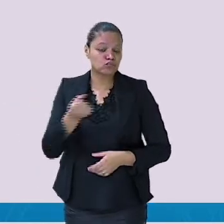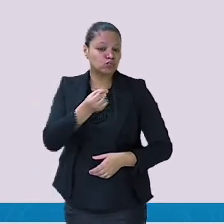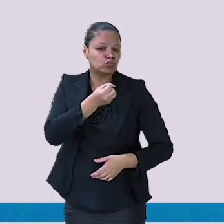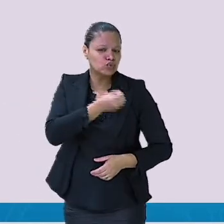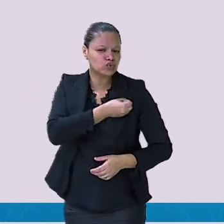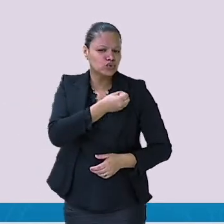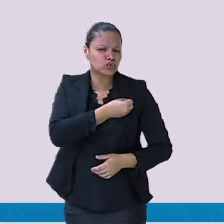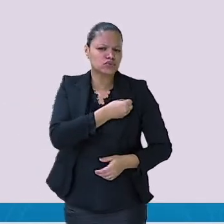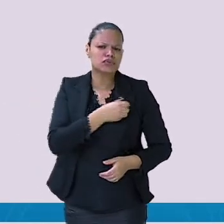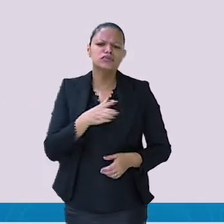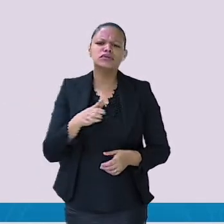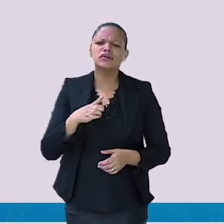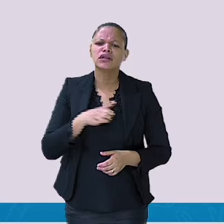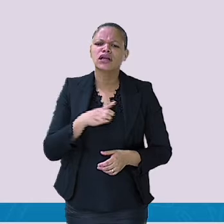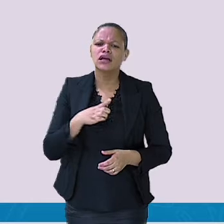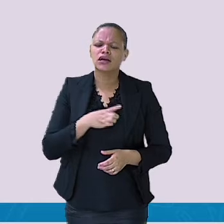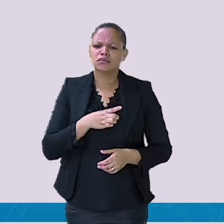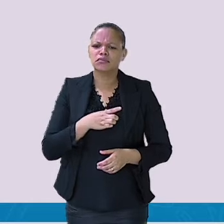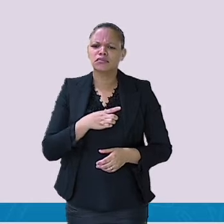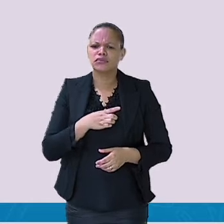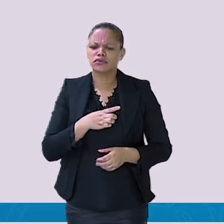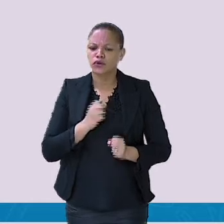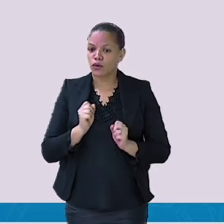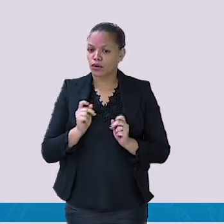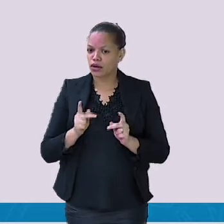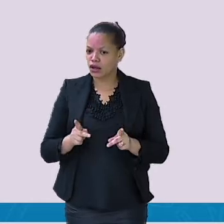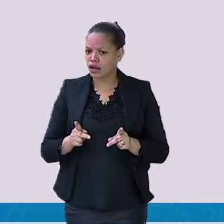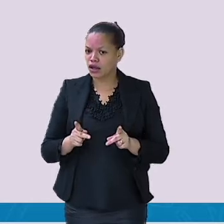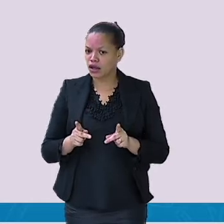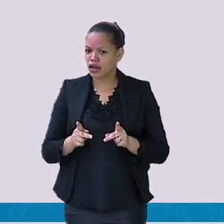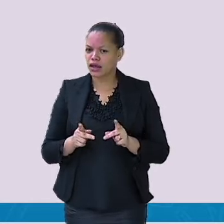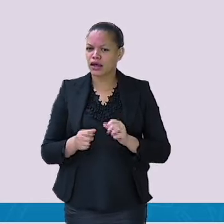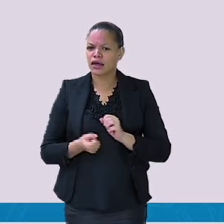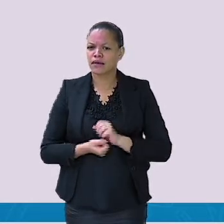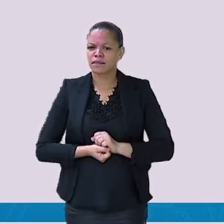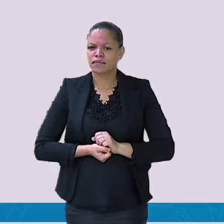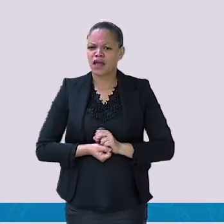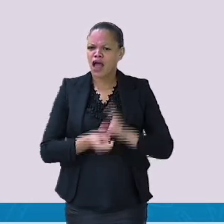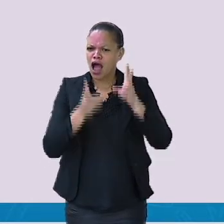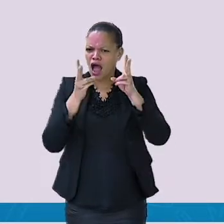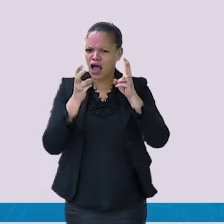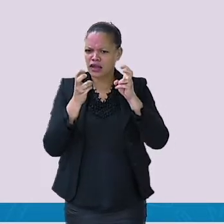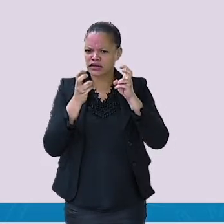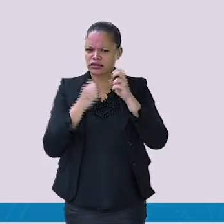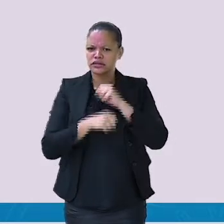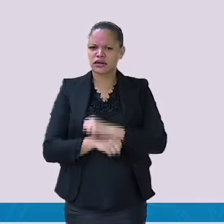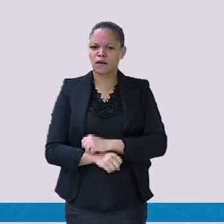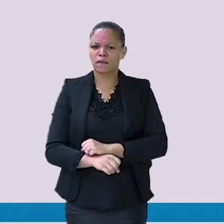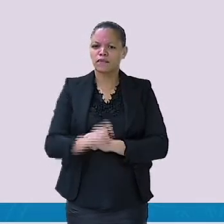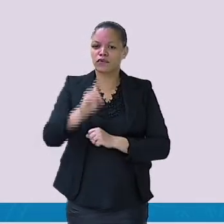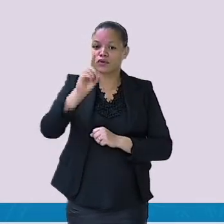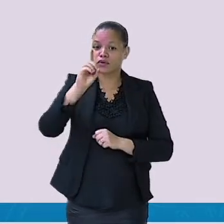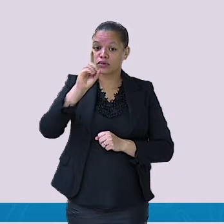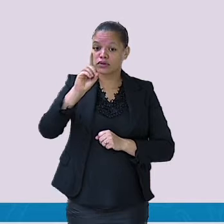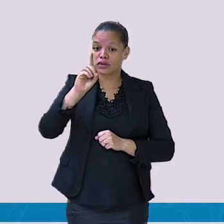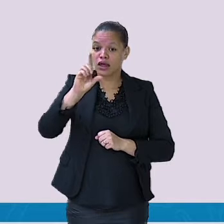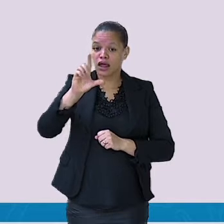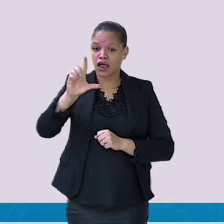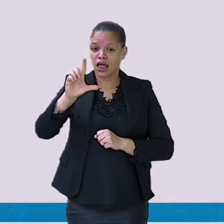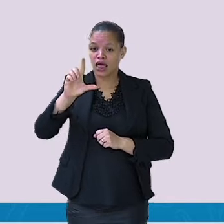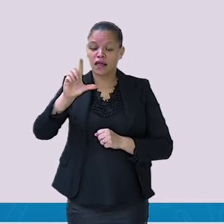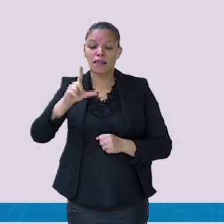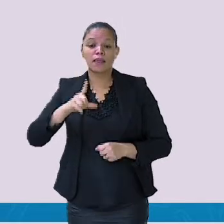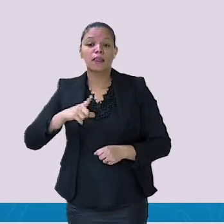que aparecem depois da vírgula, certo? Então, nós temos aqui no decilitro apenas